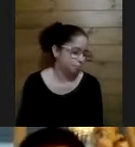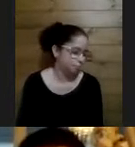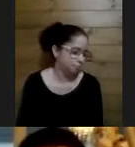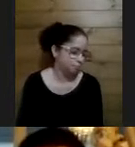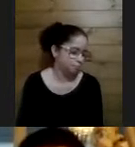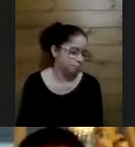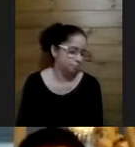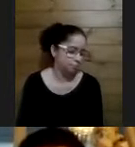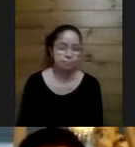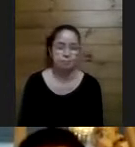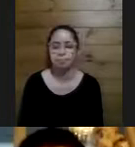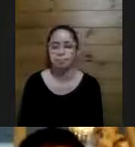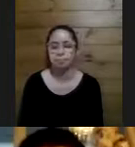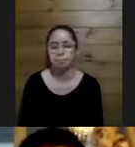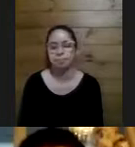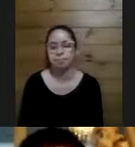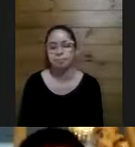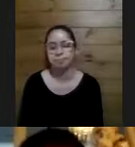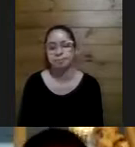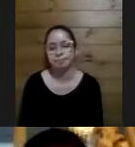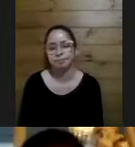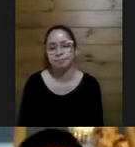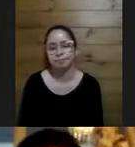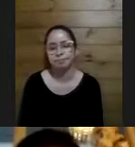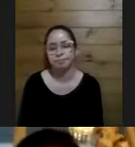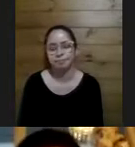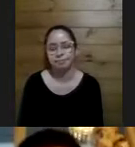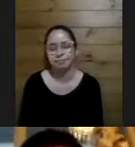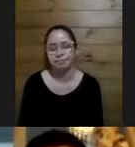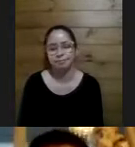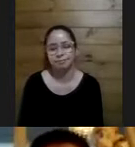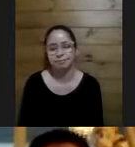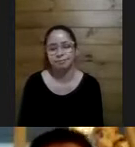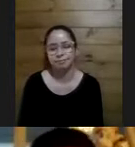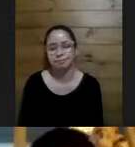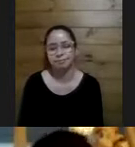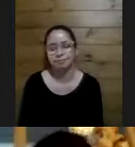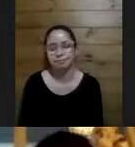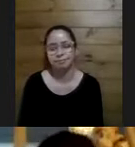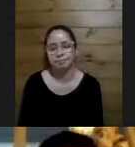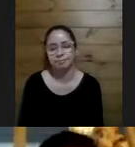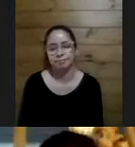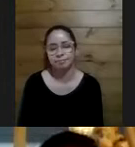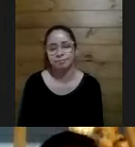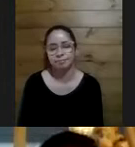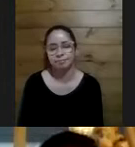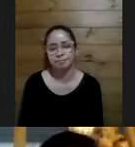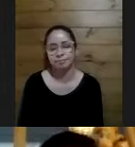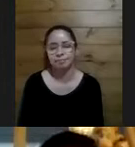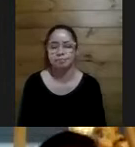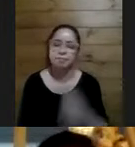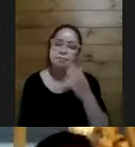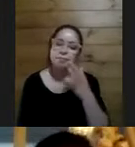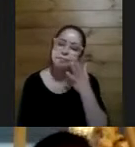do dia, ok? Então, que todos os restos dos dias da sua vida você permaneça de pé no final do dia